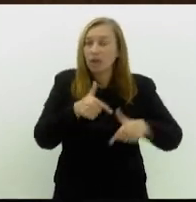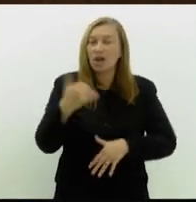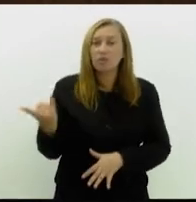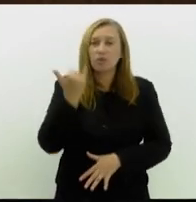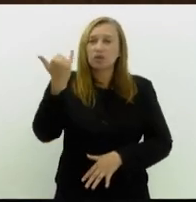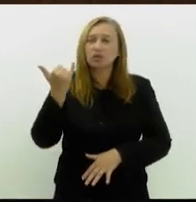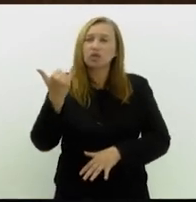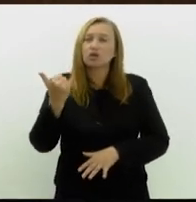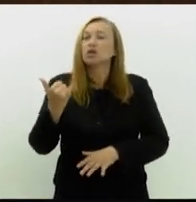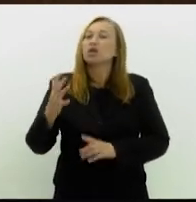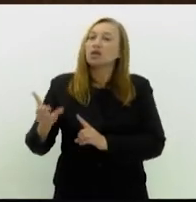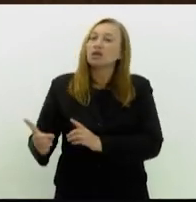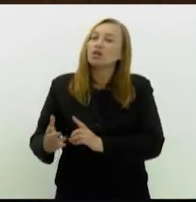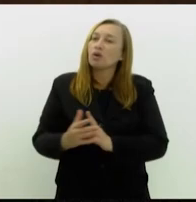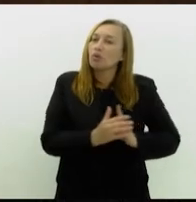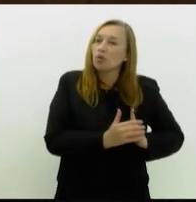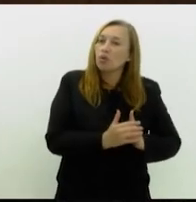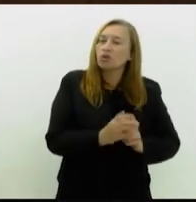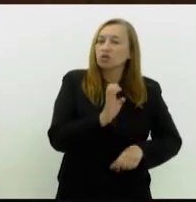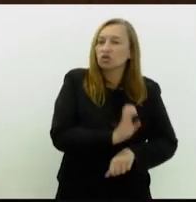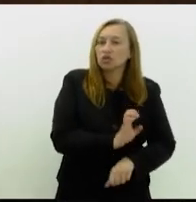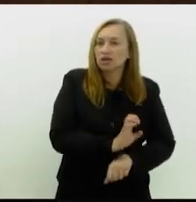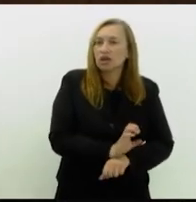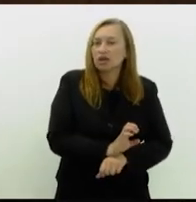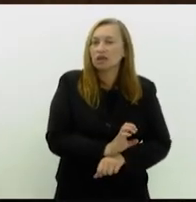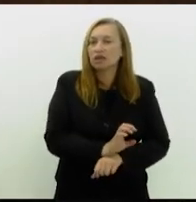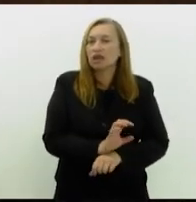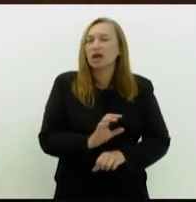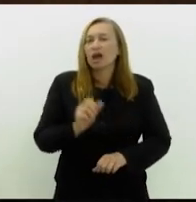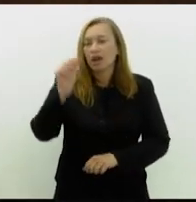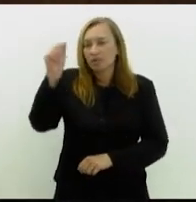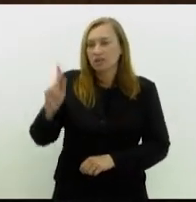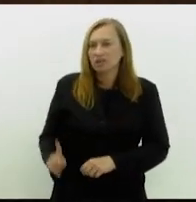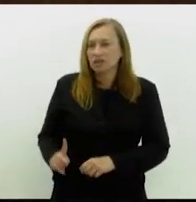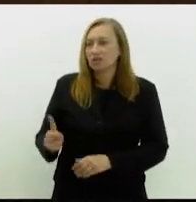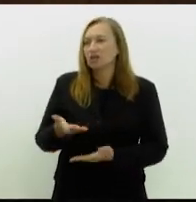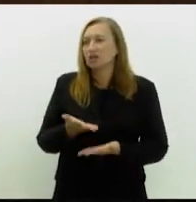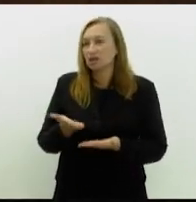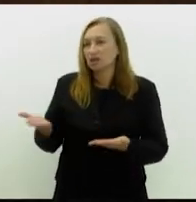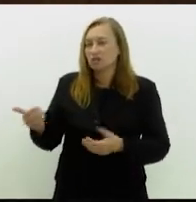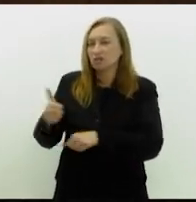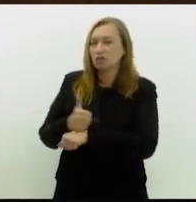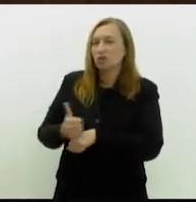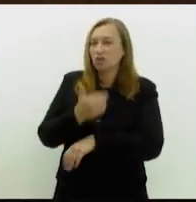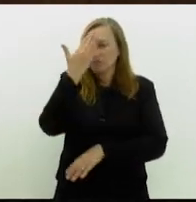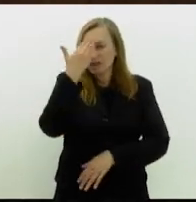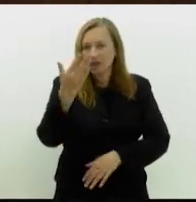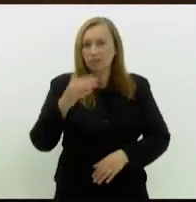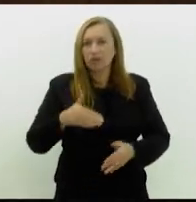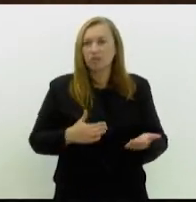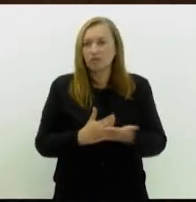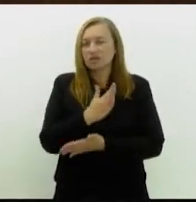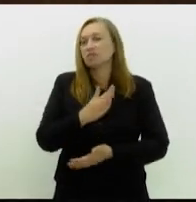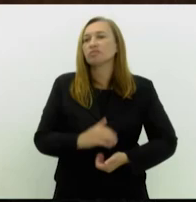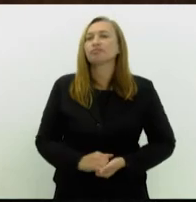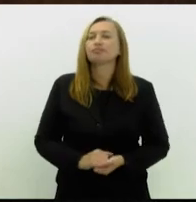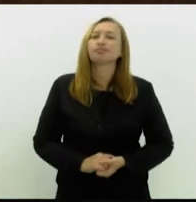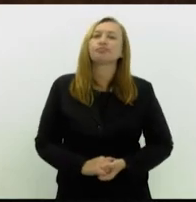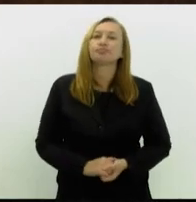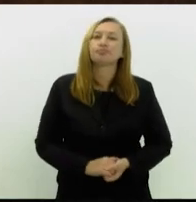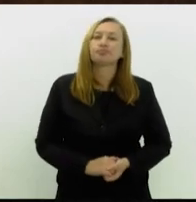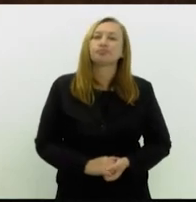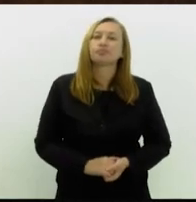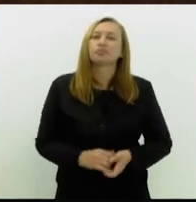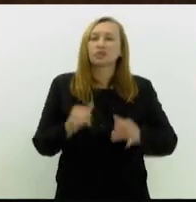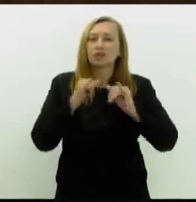estado acolha para que dê garantia de aposentado digna a esses profissionais Muito obrigado pela aprovação